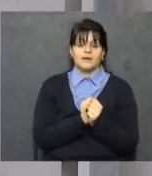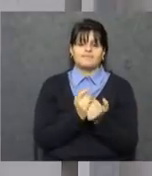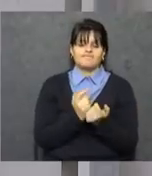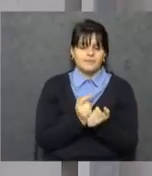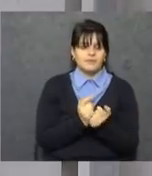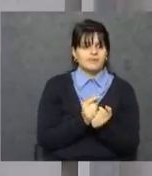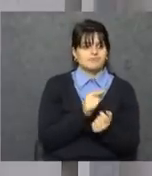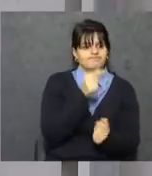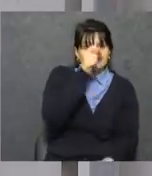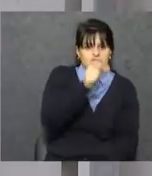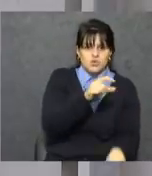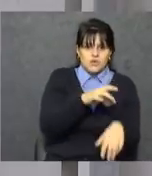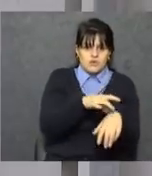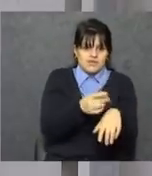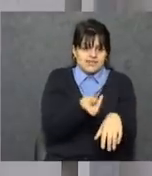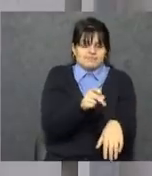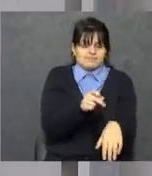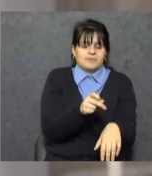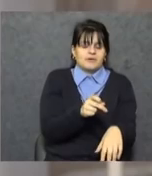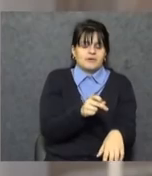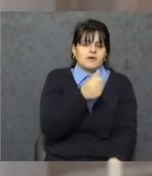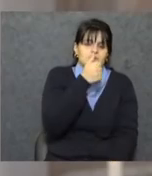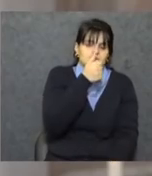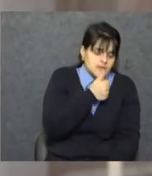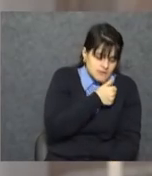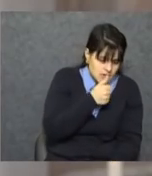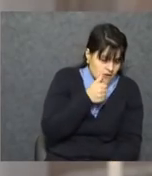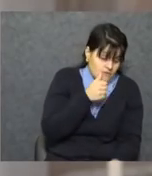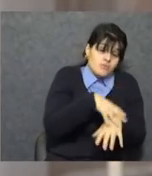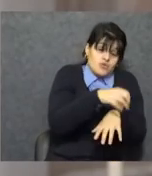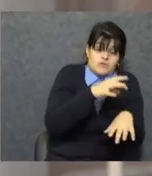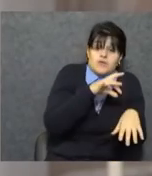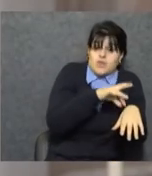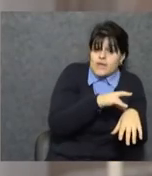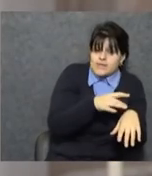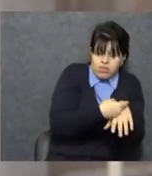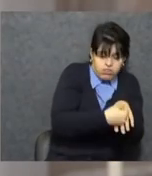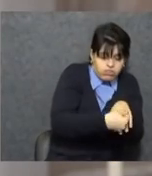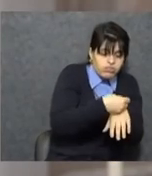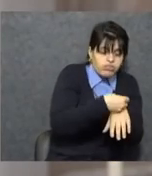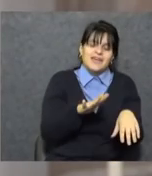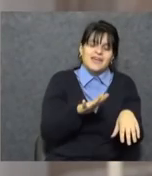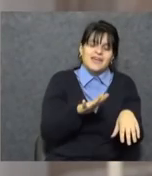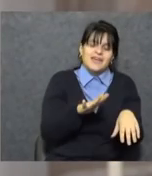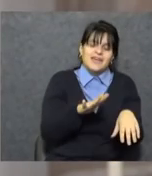sofrimento inerente à própria doença, a lepra tinha também este estigma.